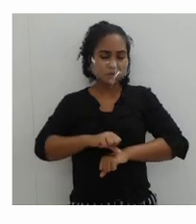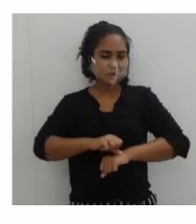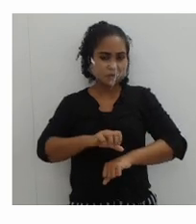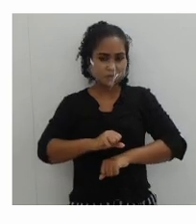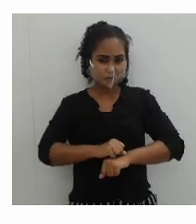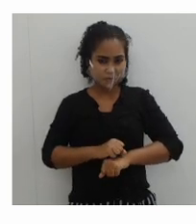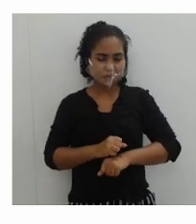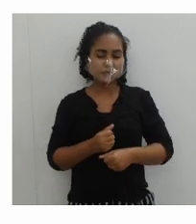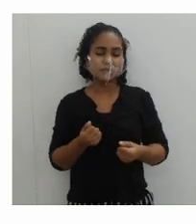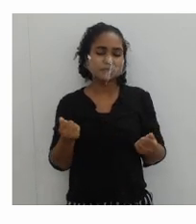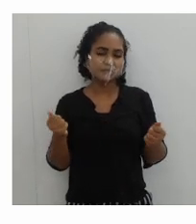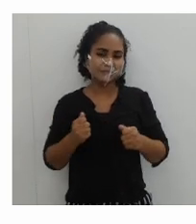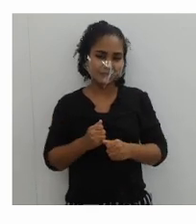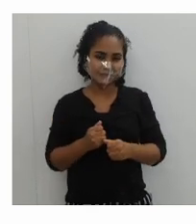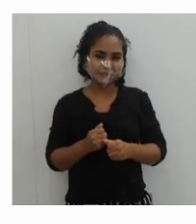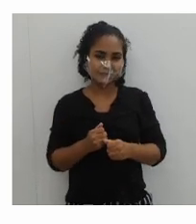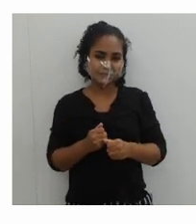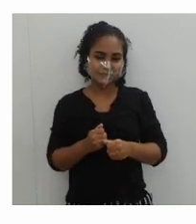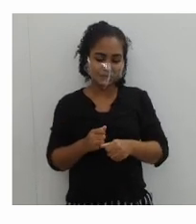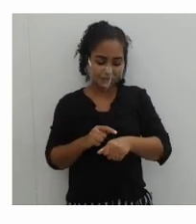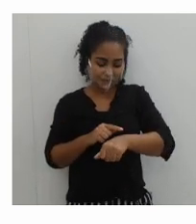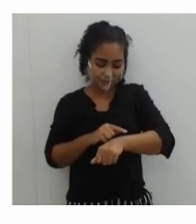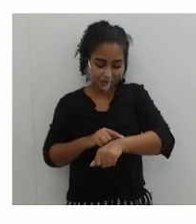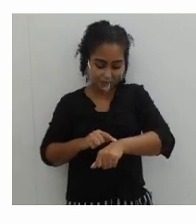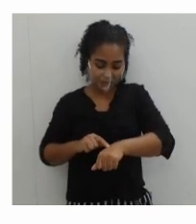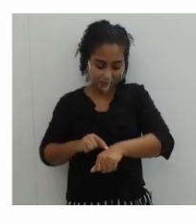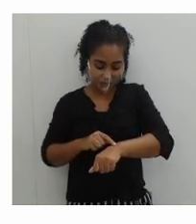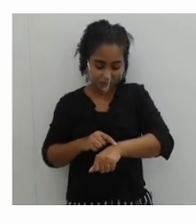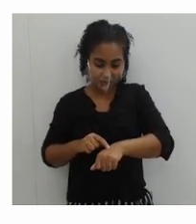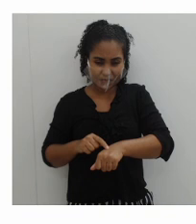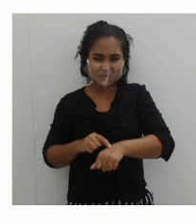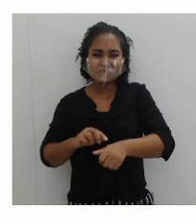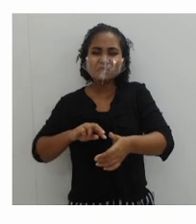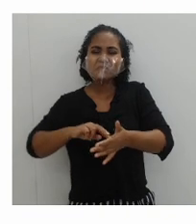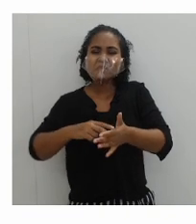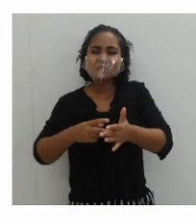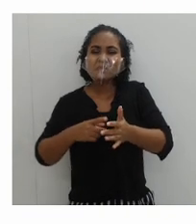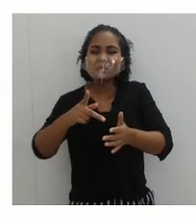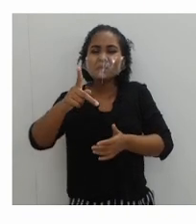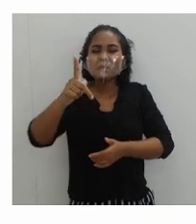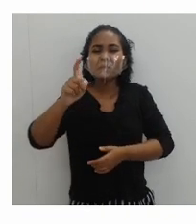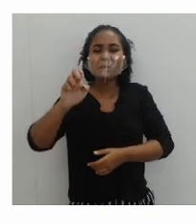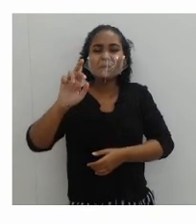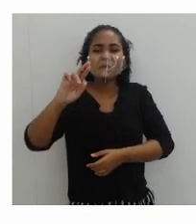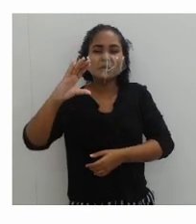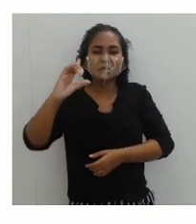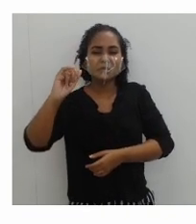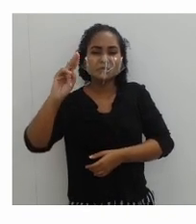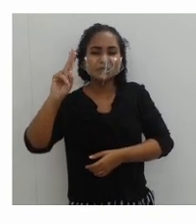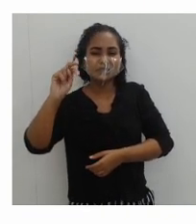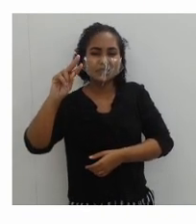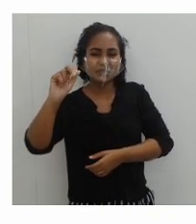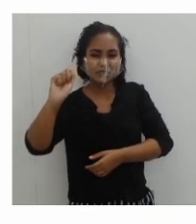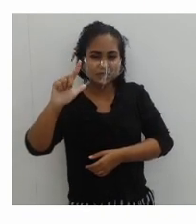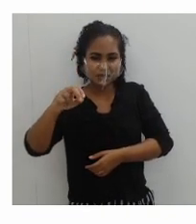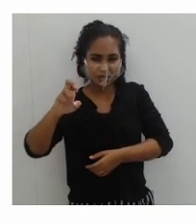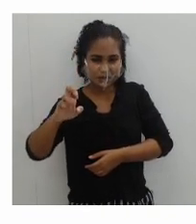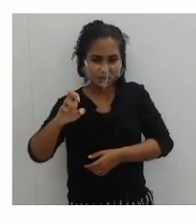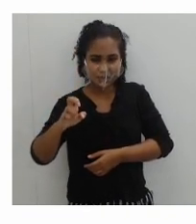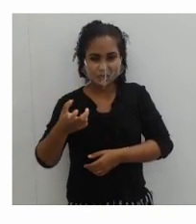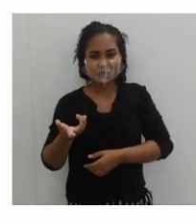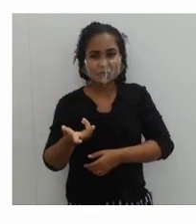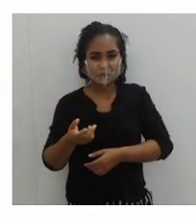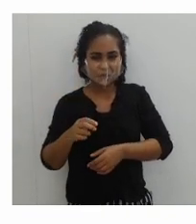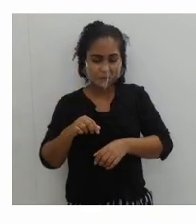transmissão ocorre por via percutânea. Que é isso, via percutânea? É quando você pisa,